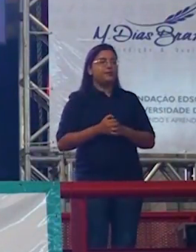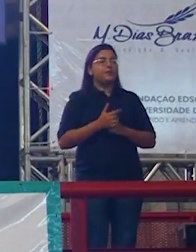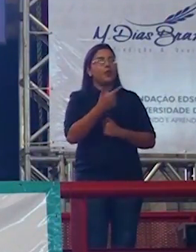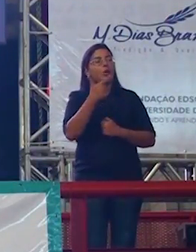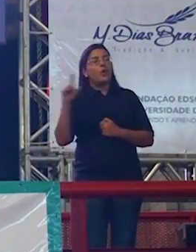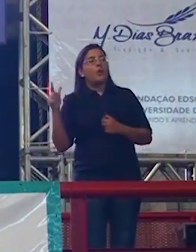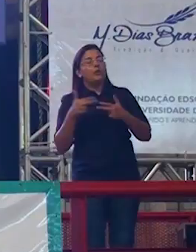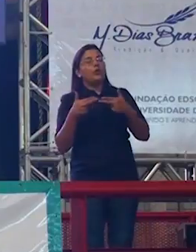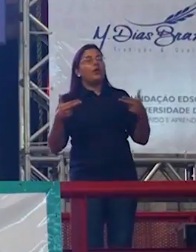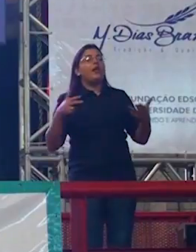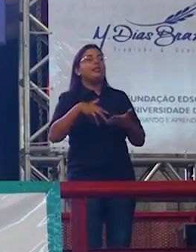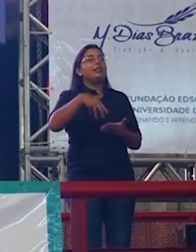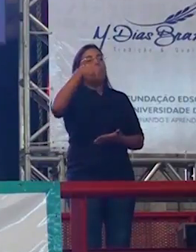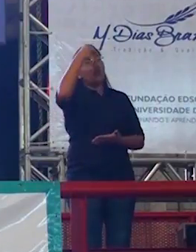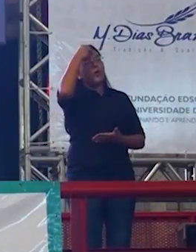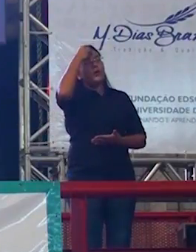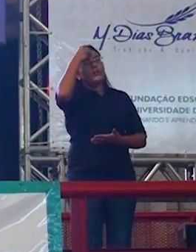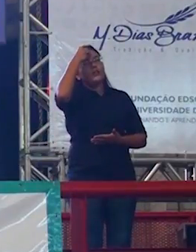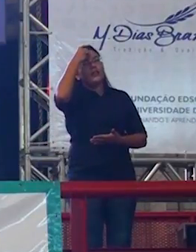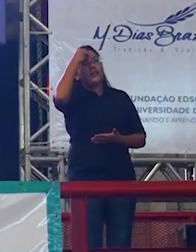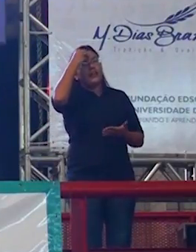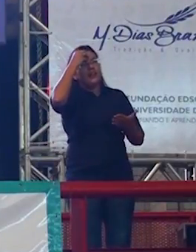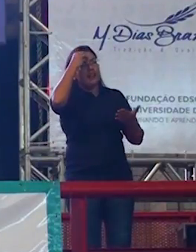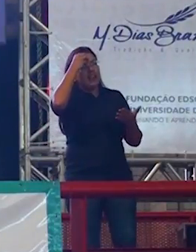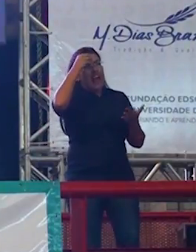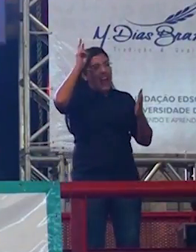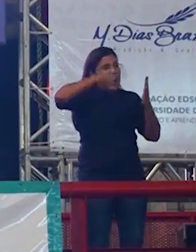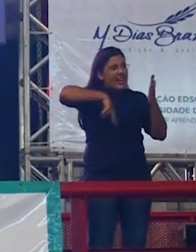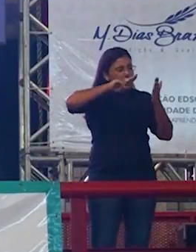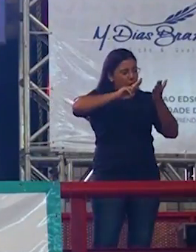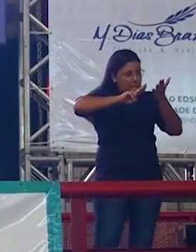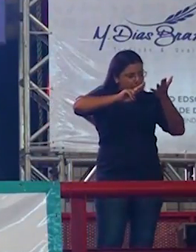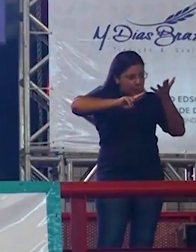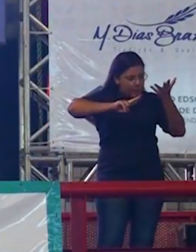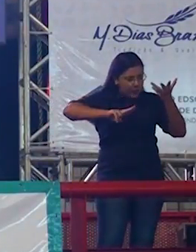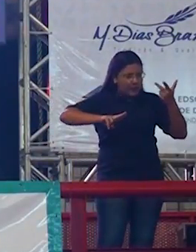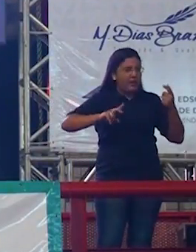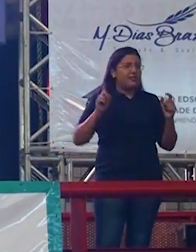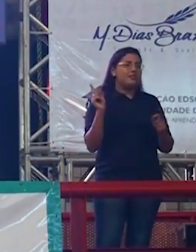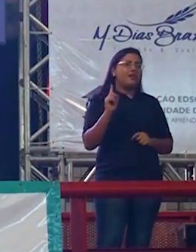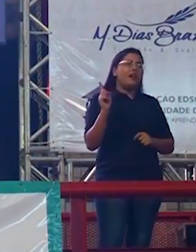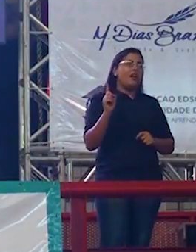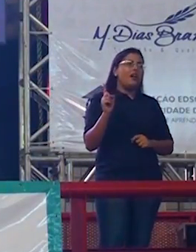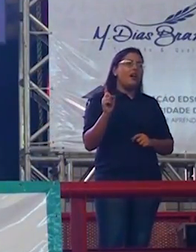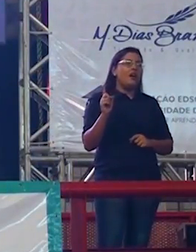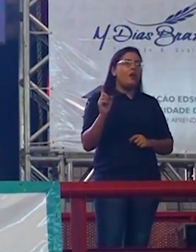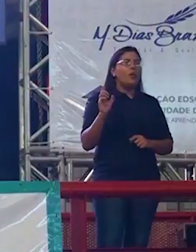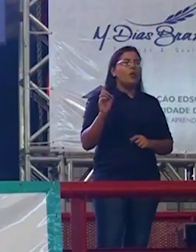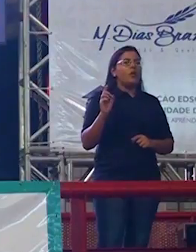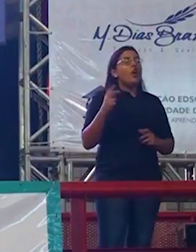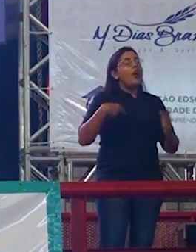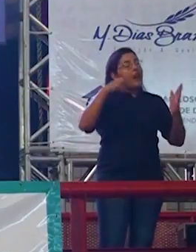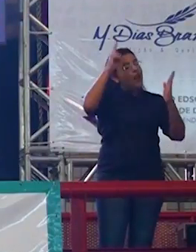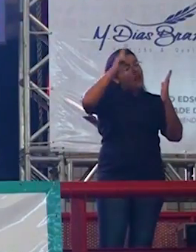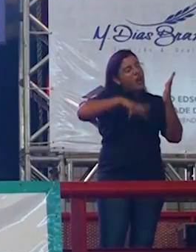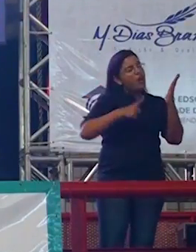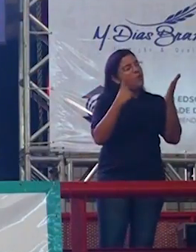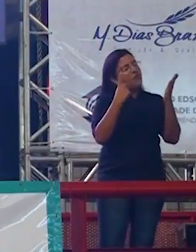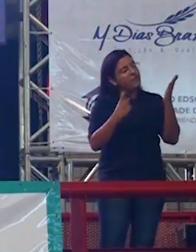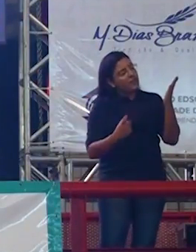essas matérias teóricas, nunca grife na primeira leitura. Só deixe para grifar na segunda